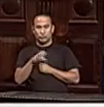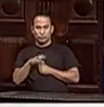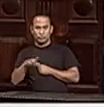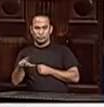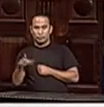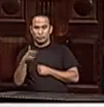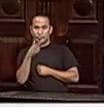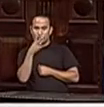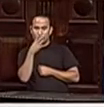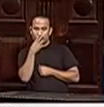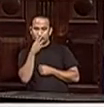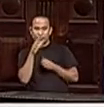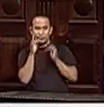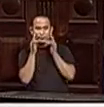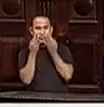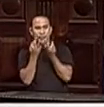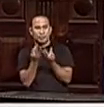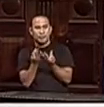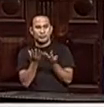parentes, etc.